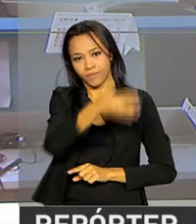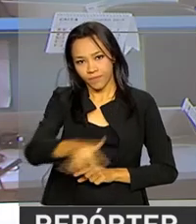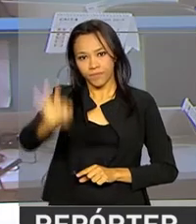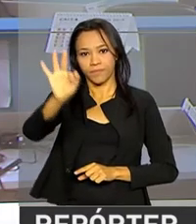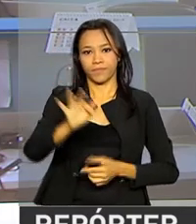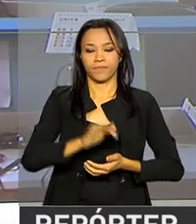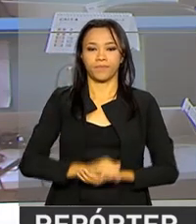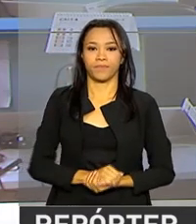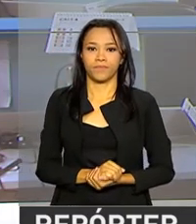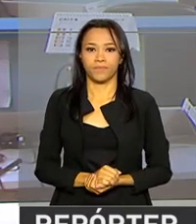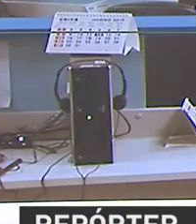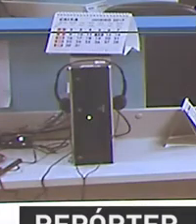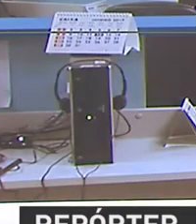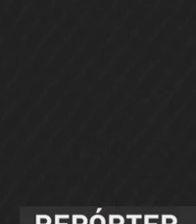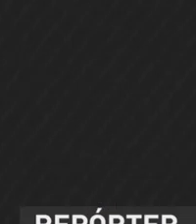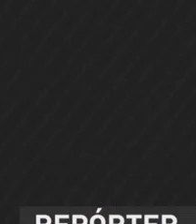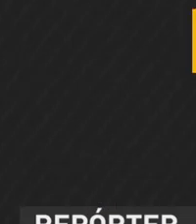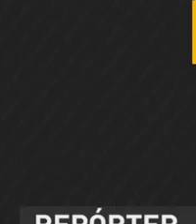governo federal